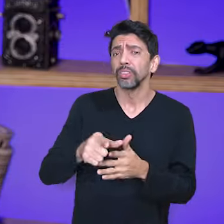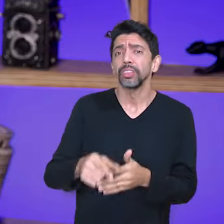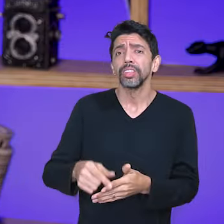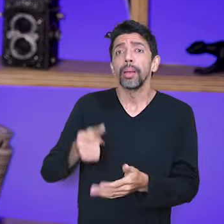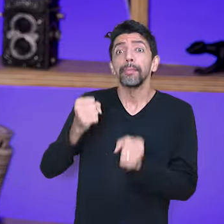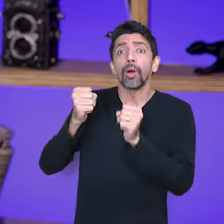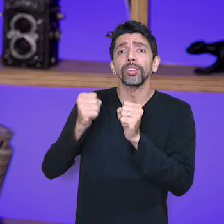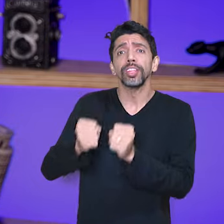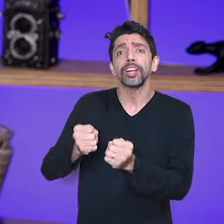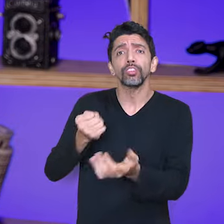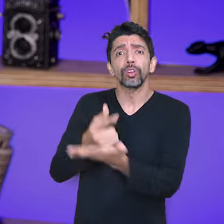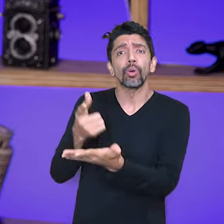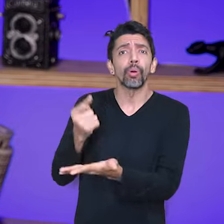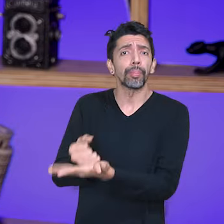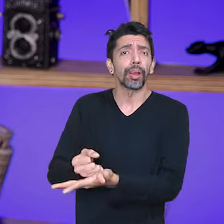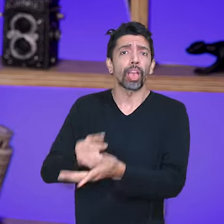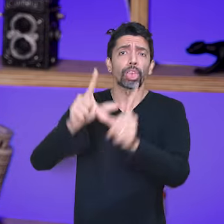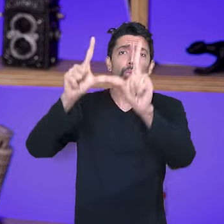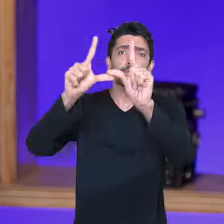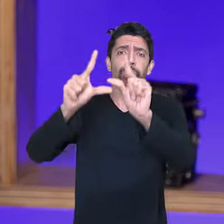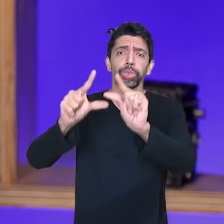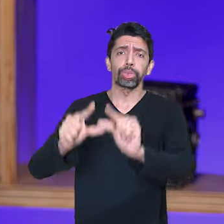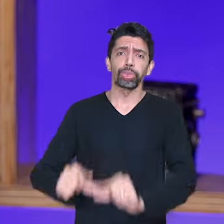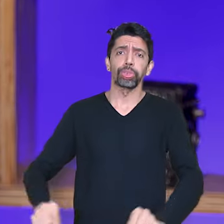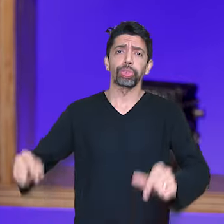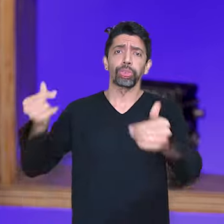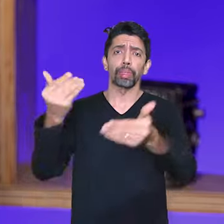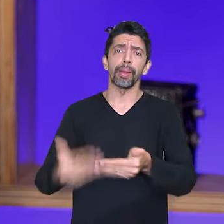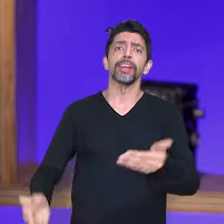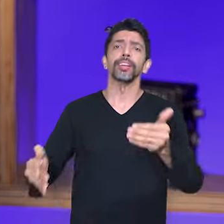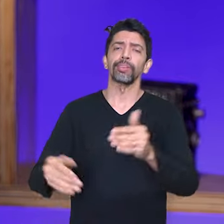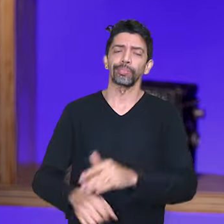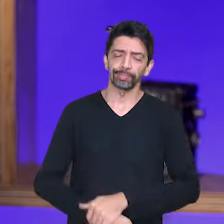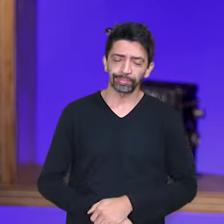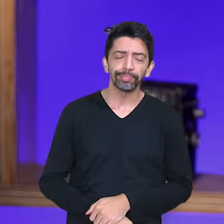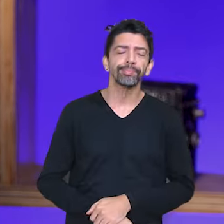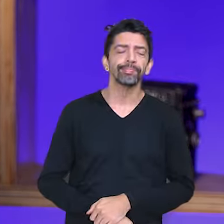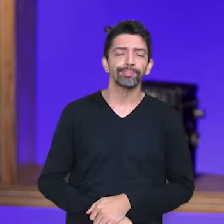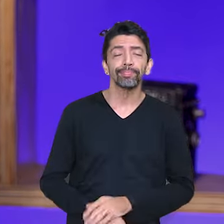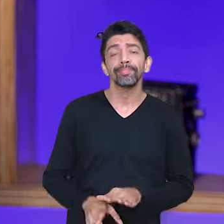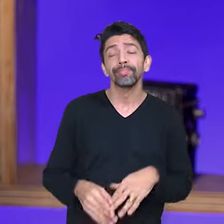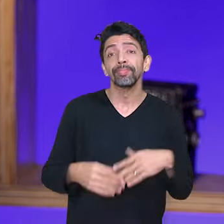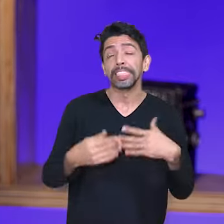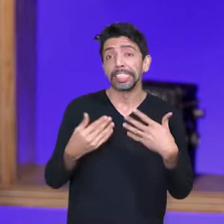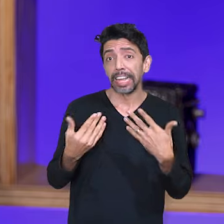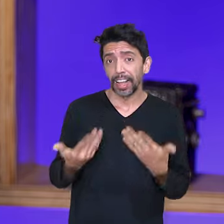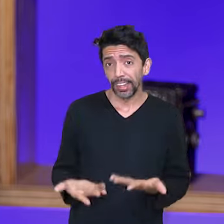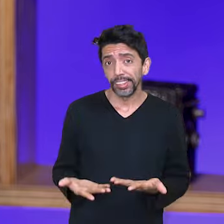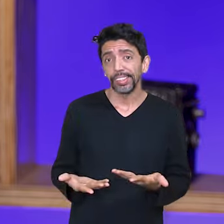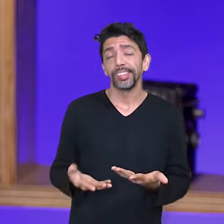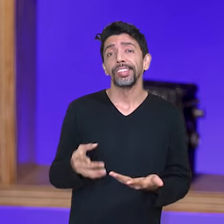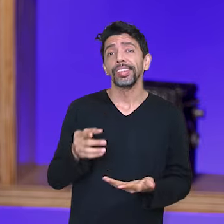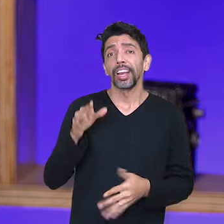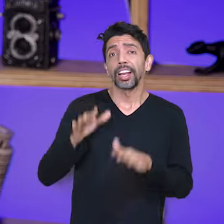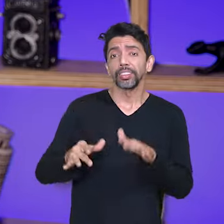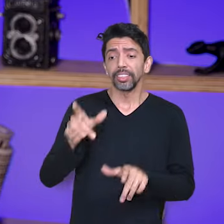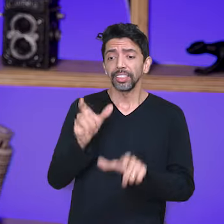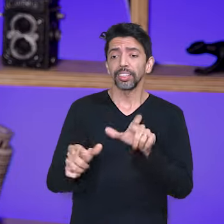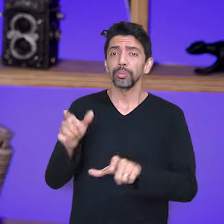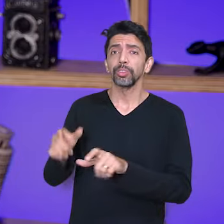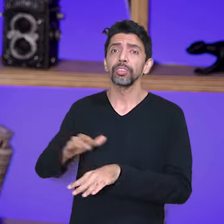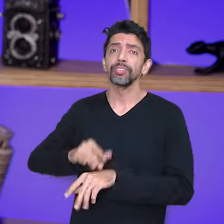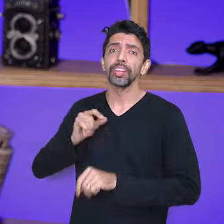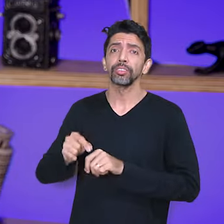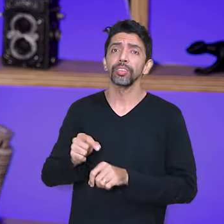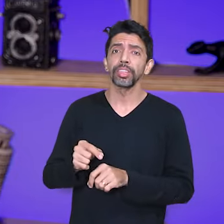perda do poder aquisitivo de nossa sociedade brasileira está fazendo com que ela busque cada vez mais por créditos. E quando